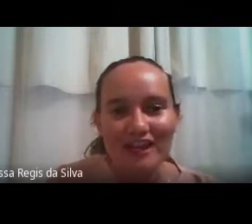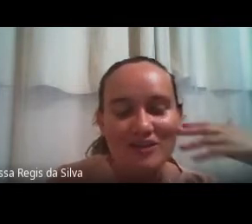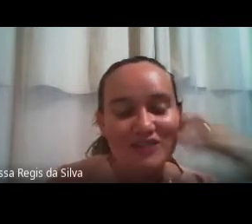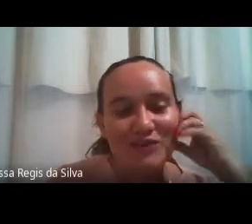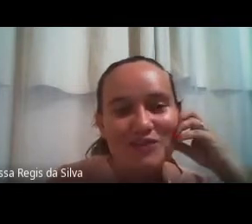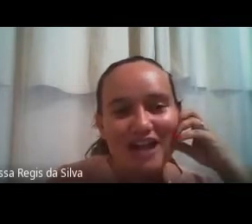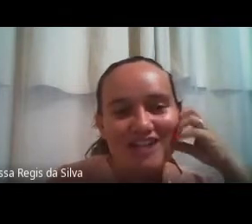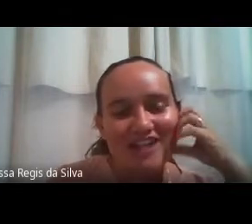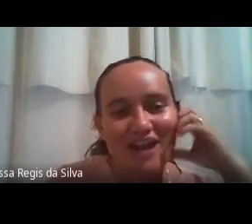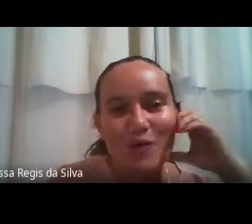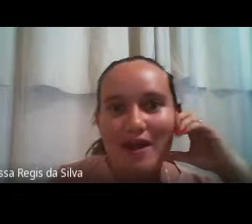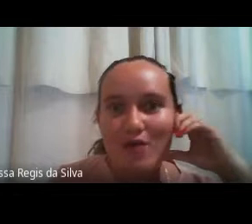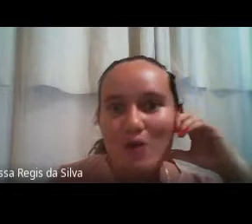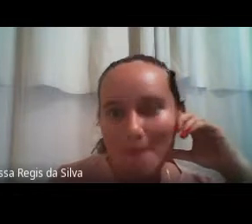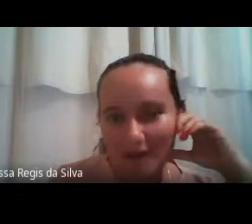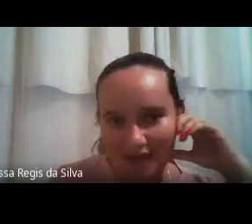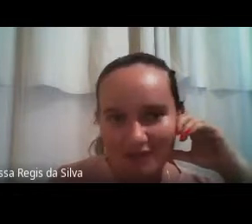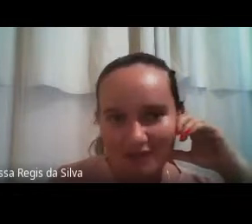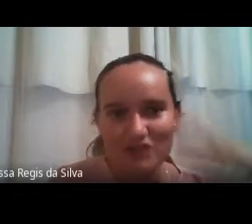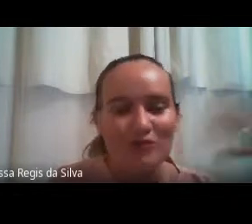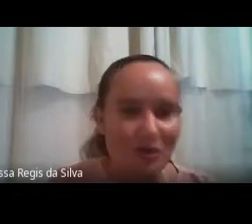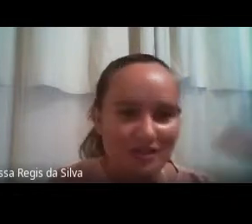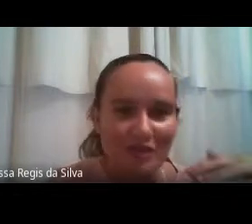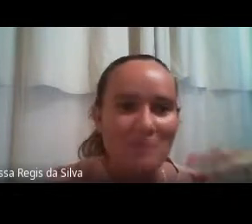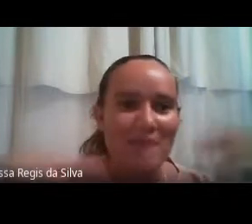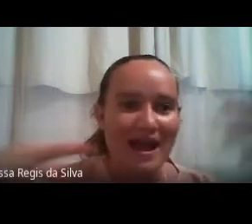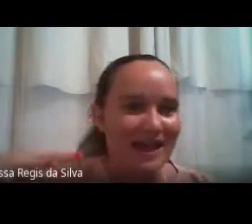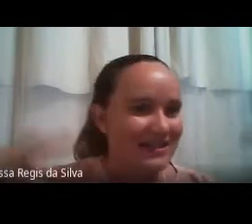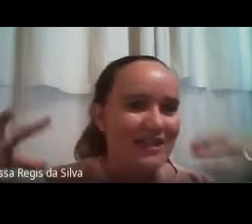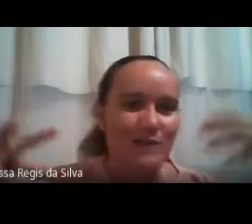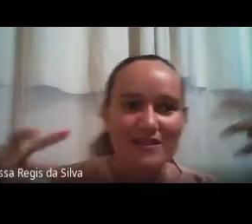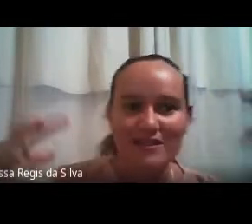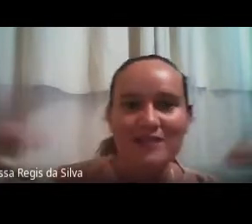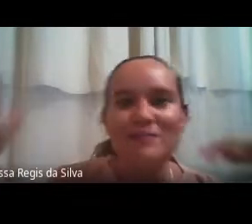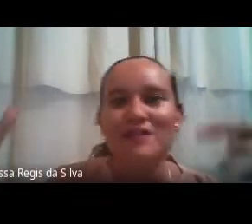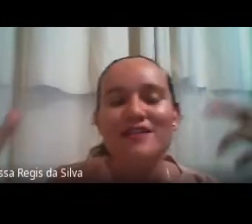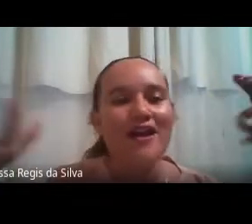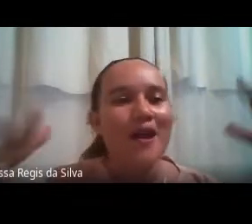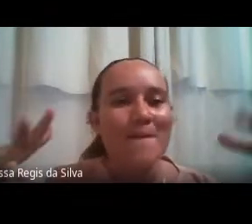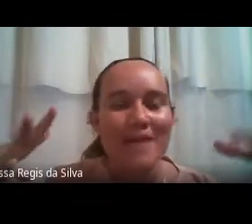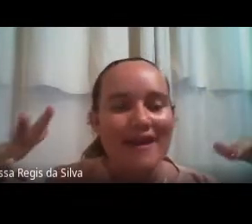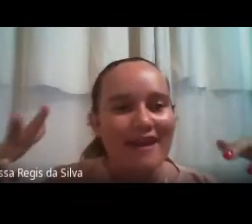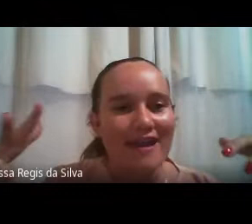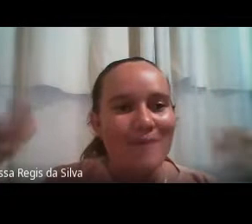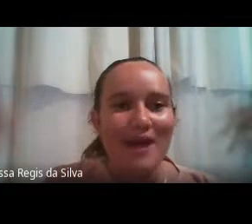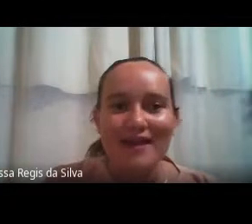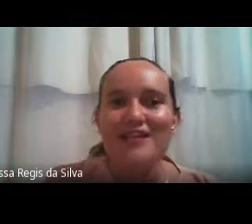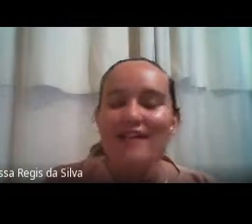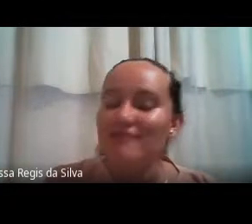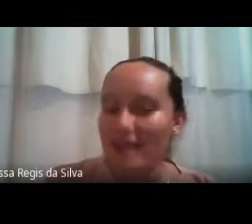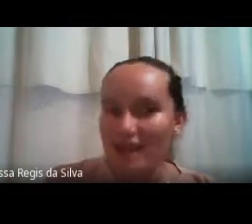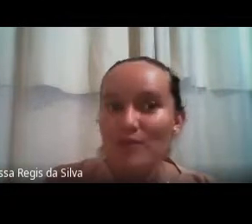né, a Joana até falou no chat que é algo complexo. A gente trouxe aqui bases, sinais mais simples,